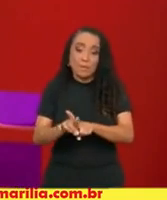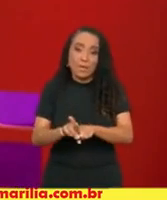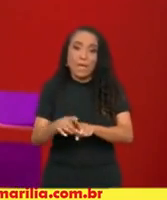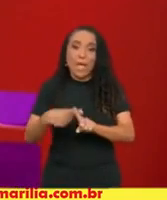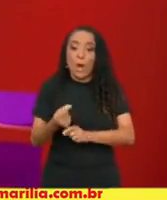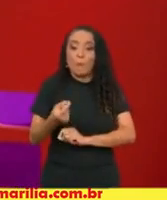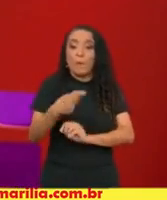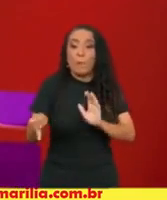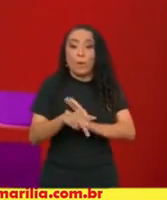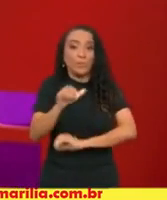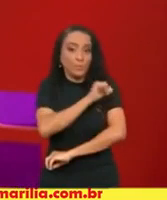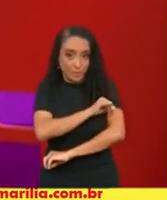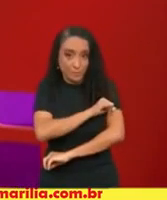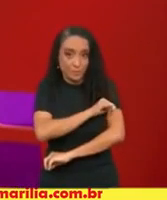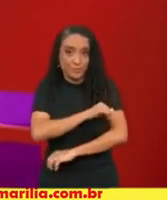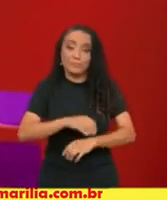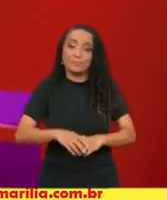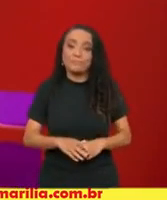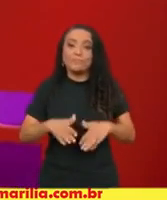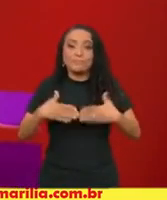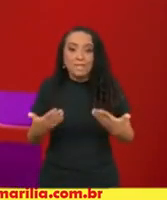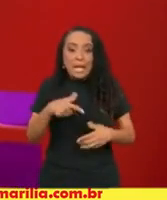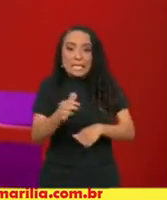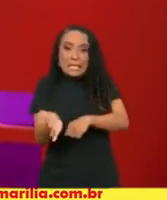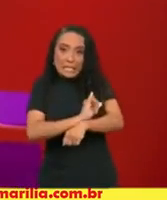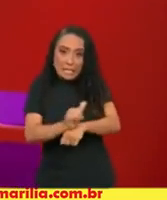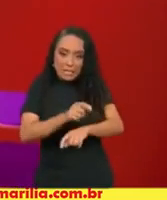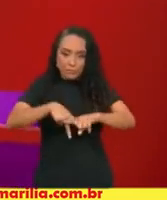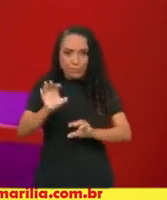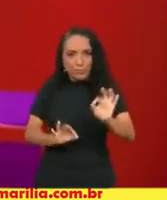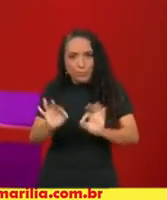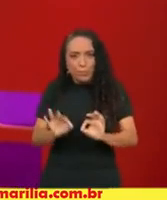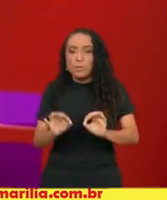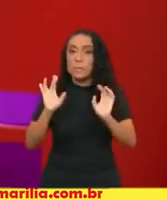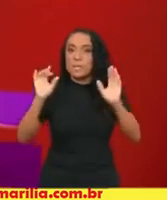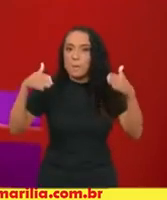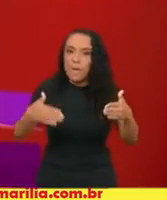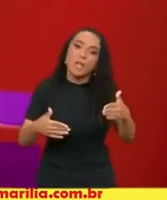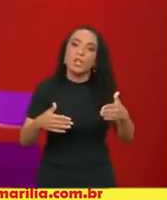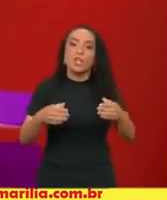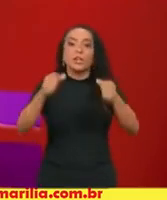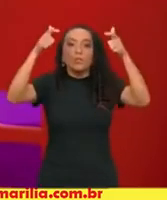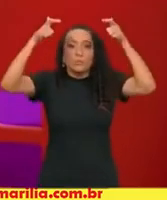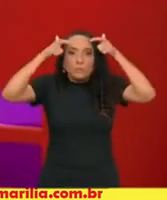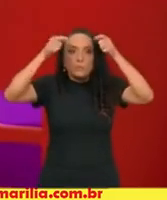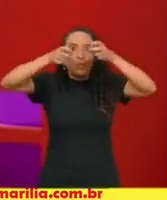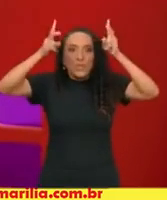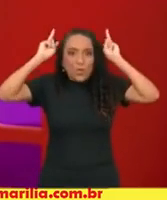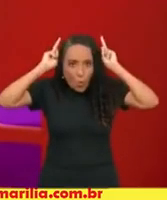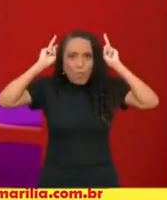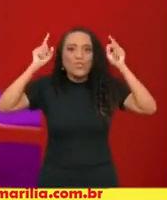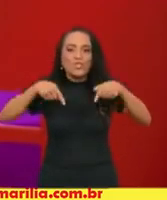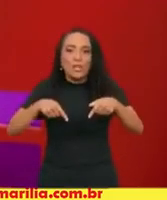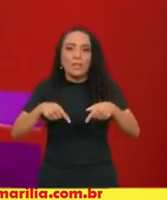do Rio de Janeiro. Essas medidas reformistas, no fundo, especialmente do Visconde do Rio Branco, que era o pai do Barão do Rio Branco, né? O filho ficou